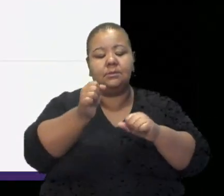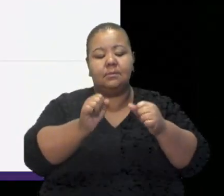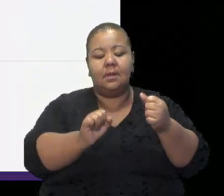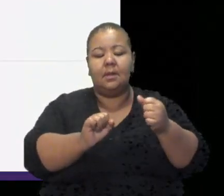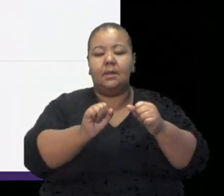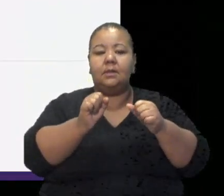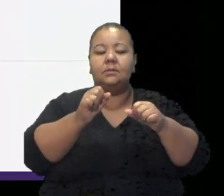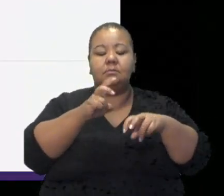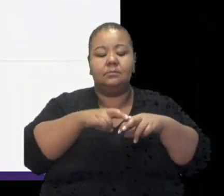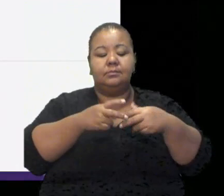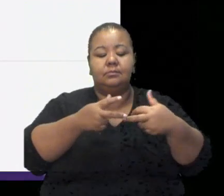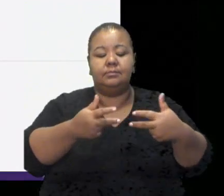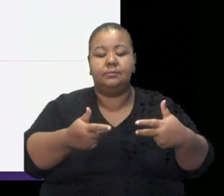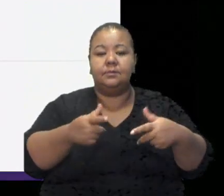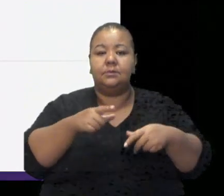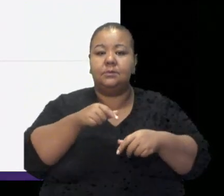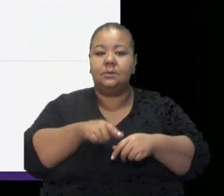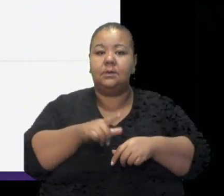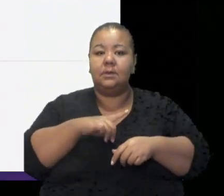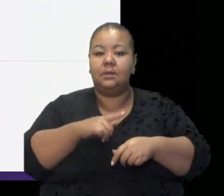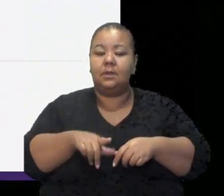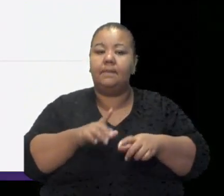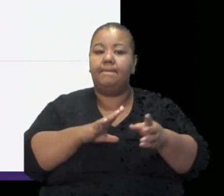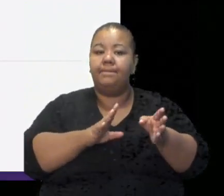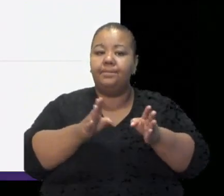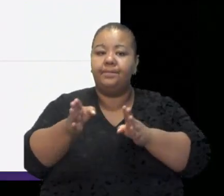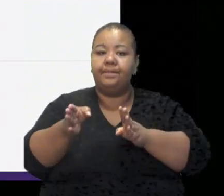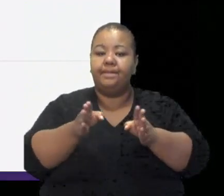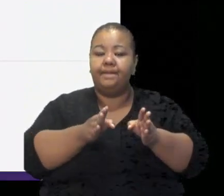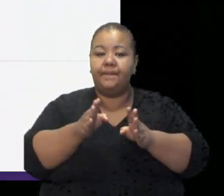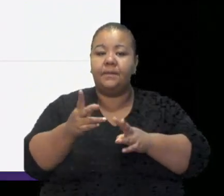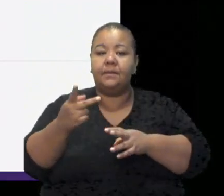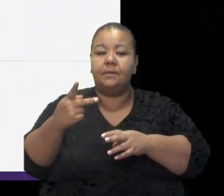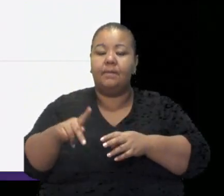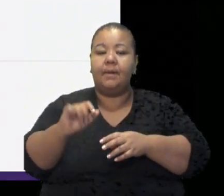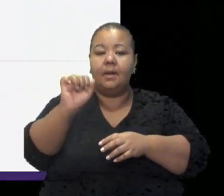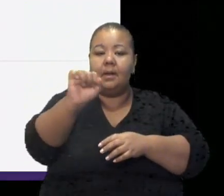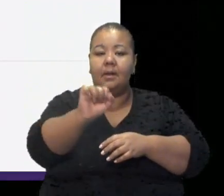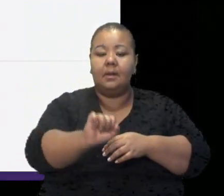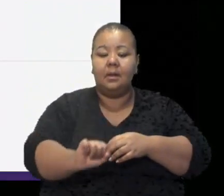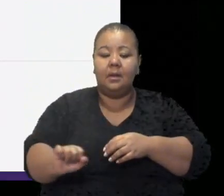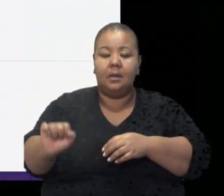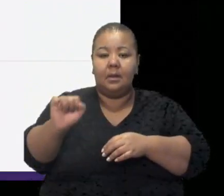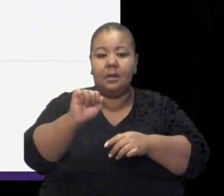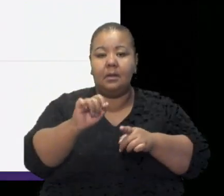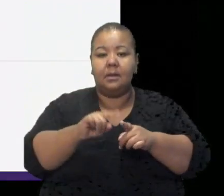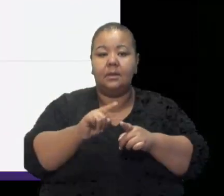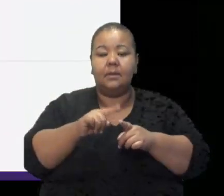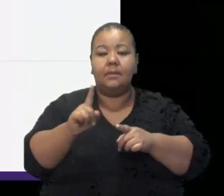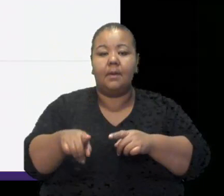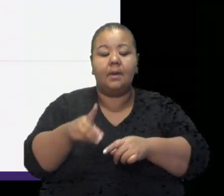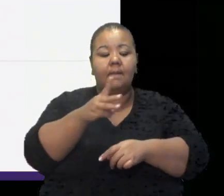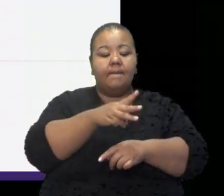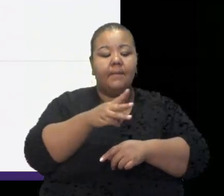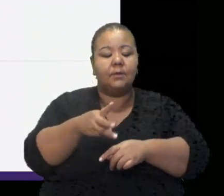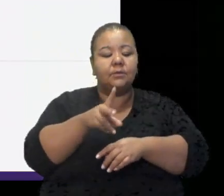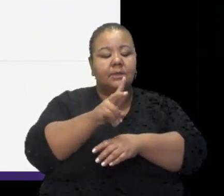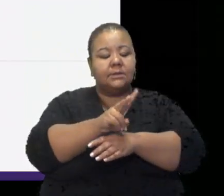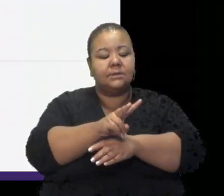devem apresentar um bom nível de acessibilidade, tanto para a limpeza quanto para a manutenção,